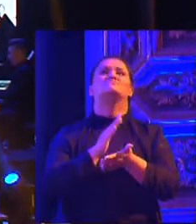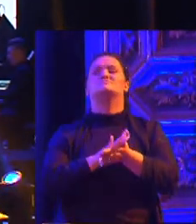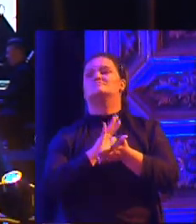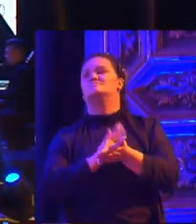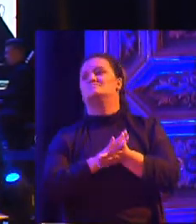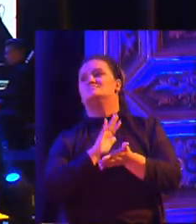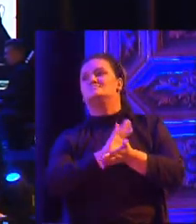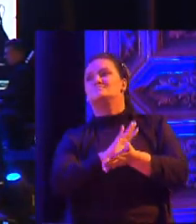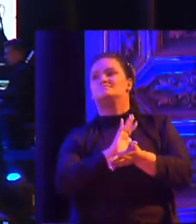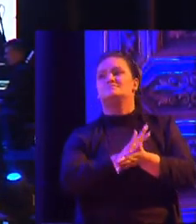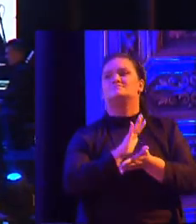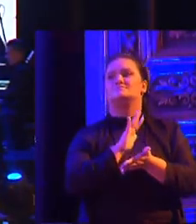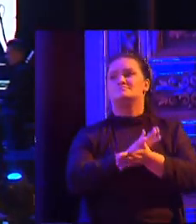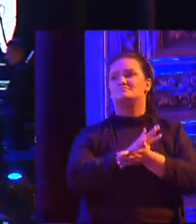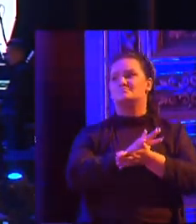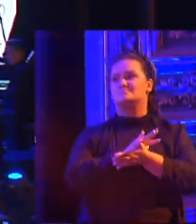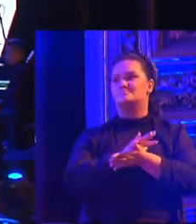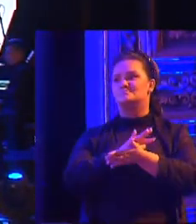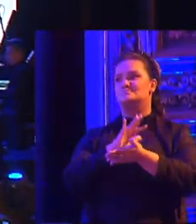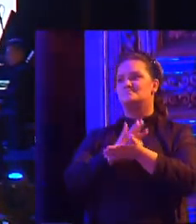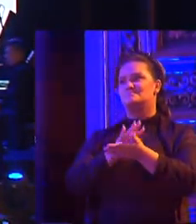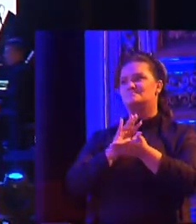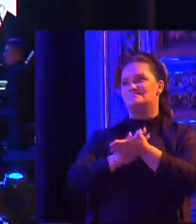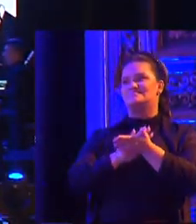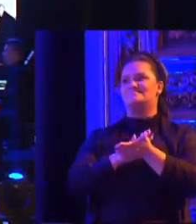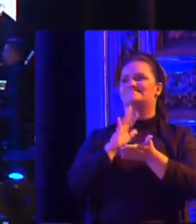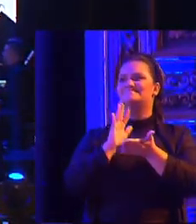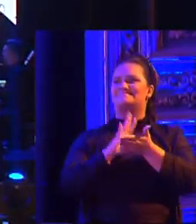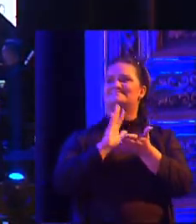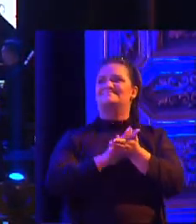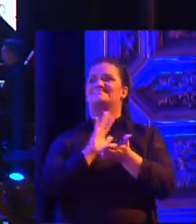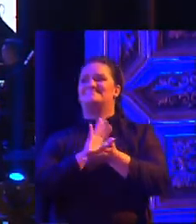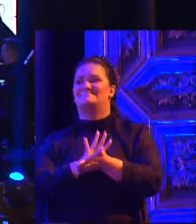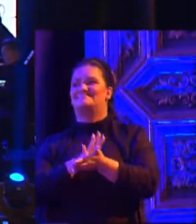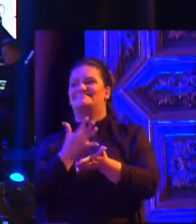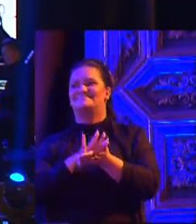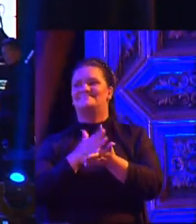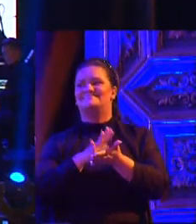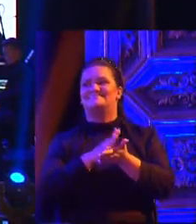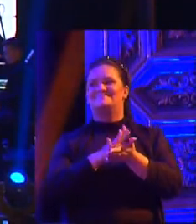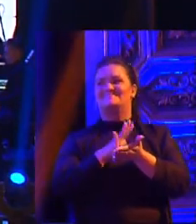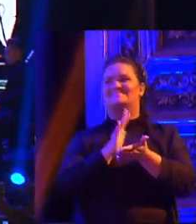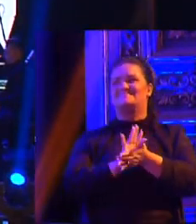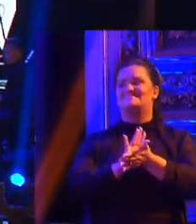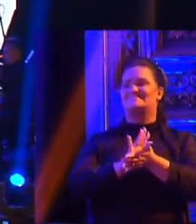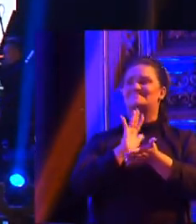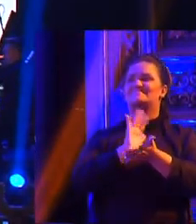Parabéns, parabéns, Gigi. Ai, cara do bicho. Guarda lá, guarda lá.